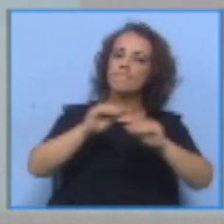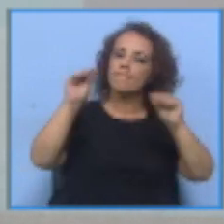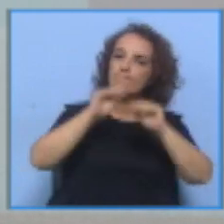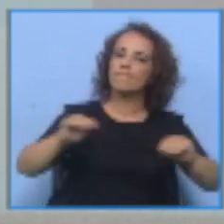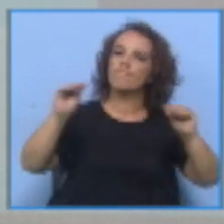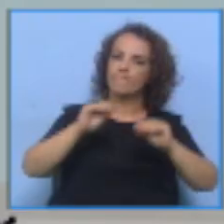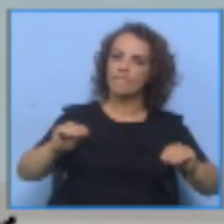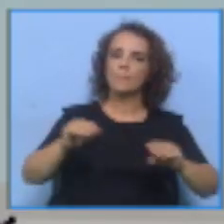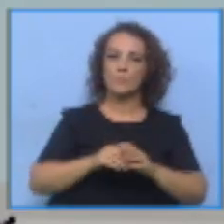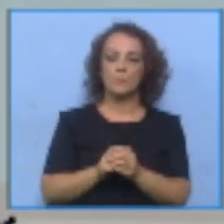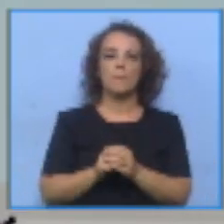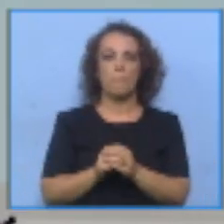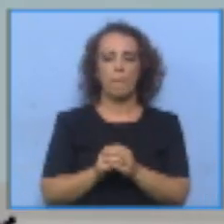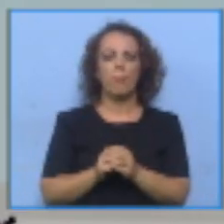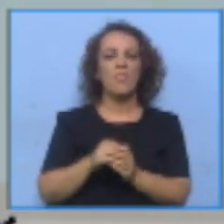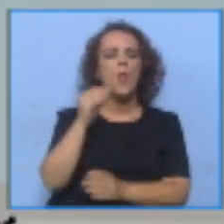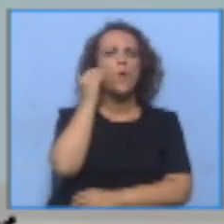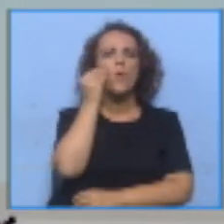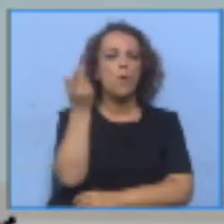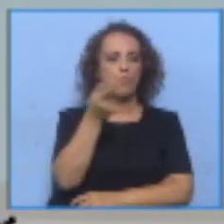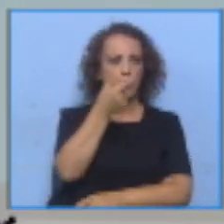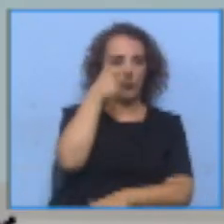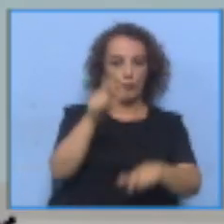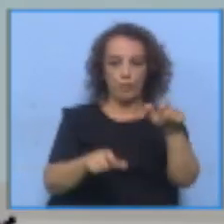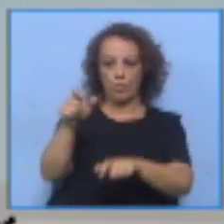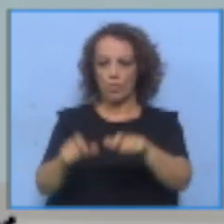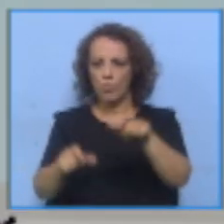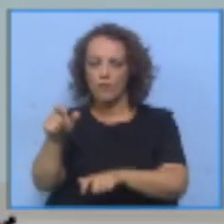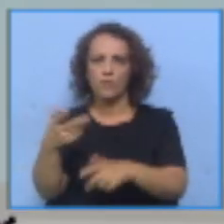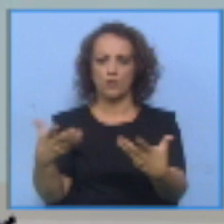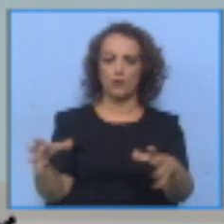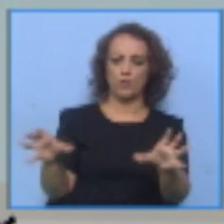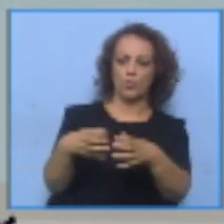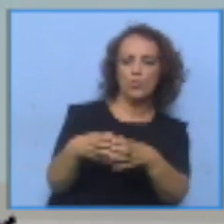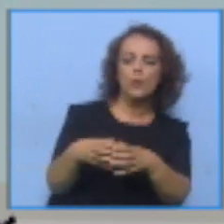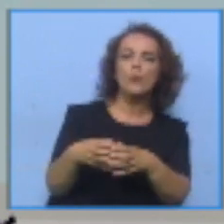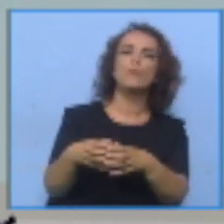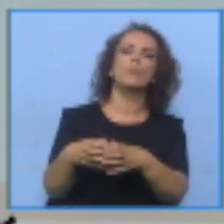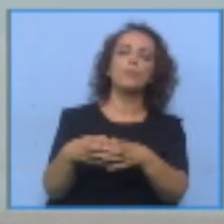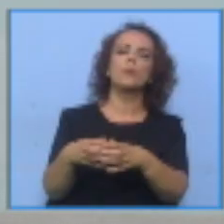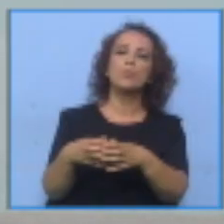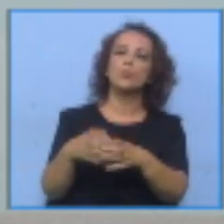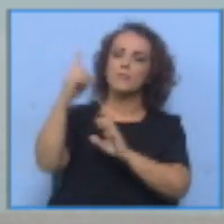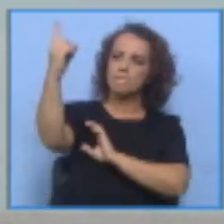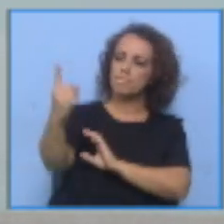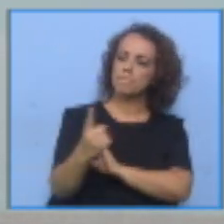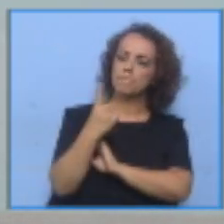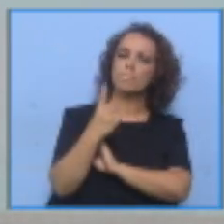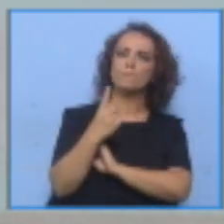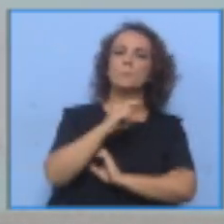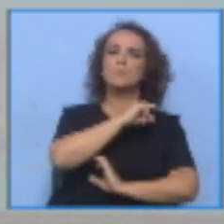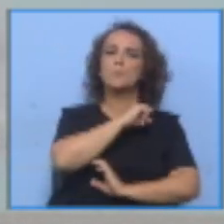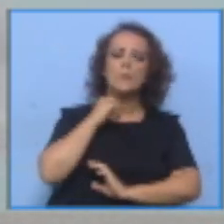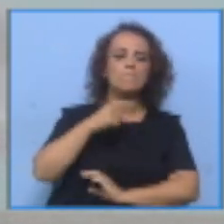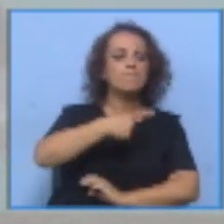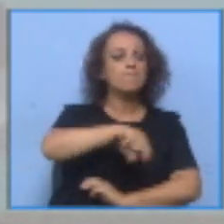Como é que é o acolhimento desses povos e desses grupos diante do missionário, por exemplo? São povos extremamente acolhedores. É uma das